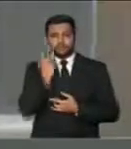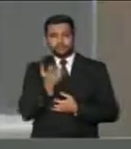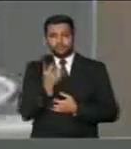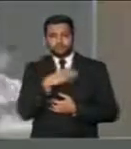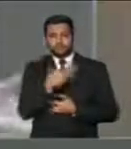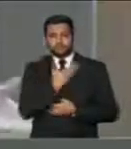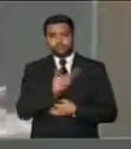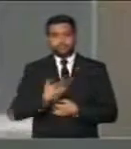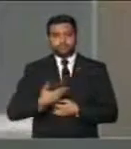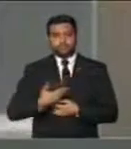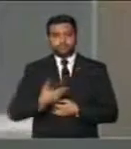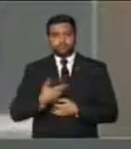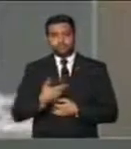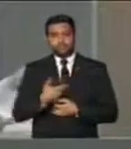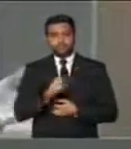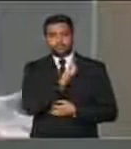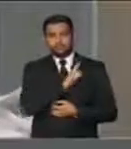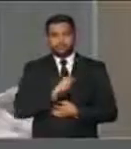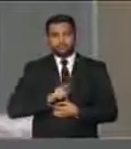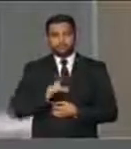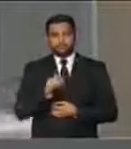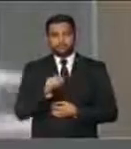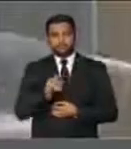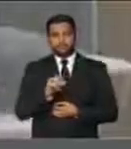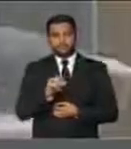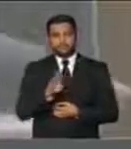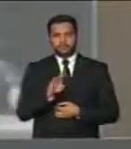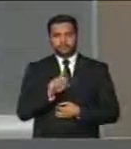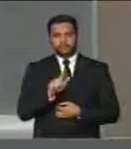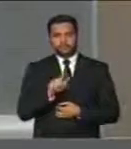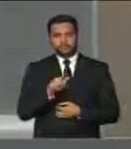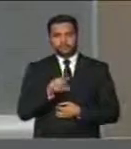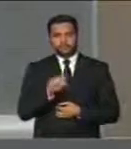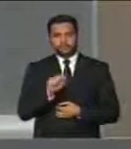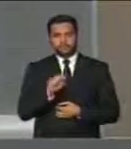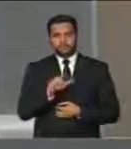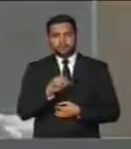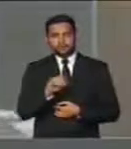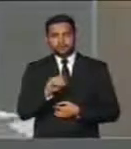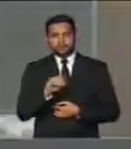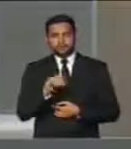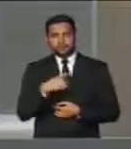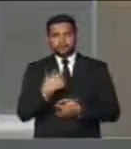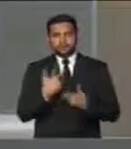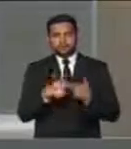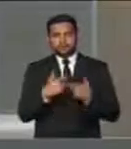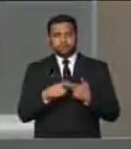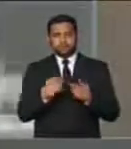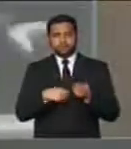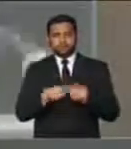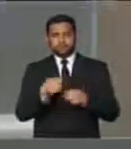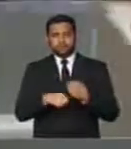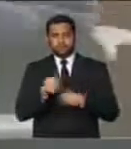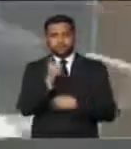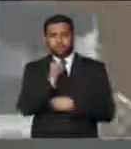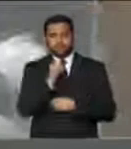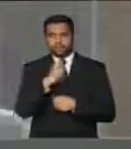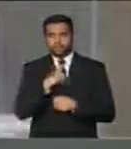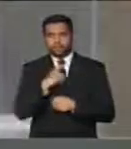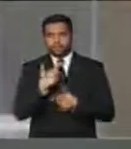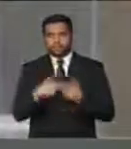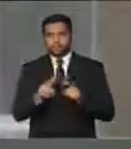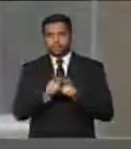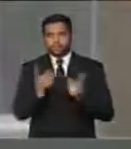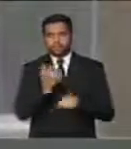o governador do PSDB, Geraldo Alckmin, para a crise também que existe no maior